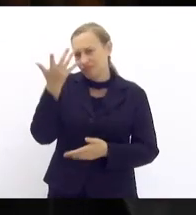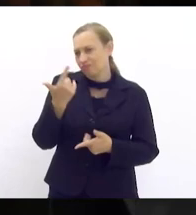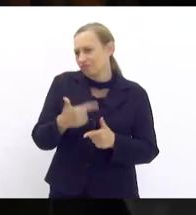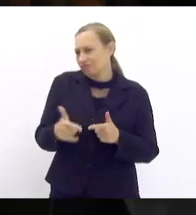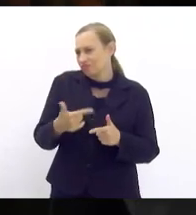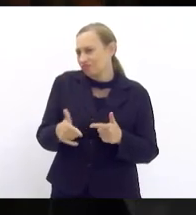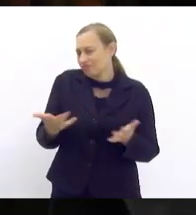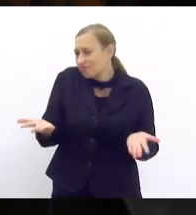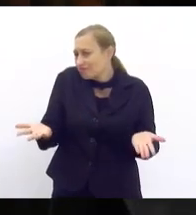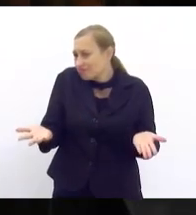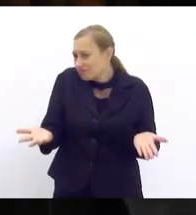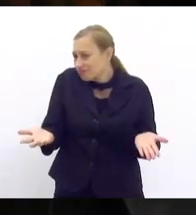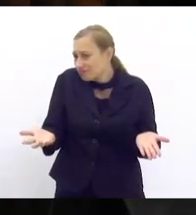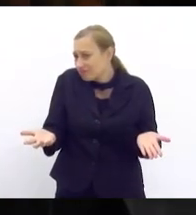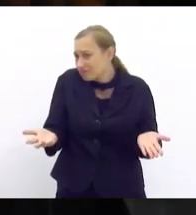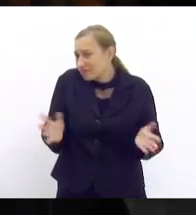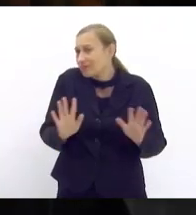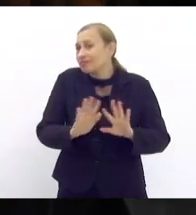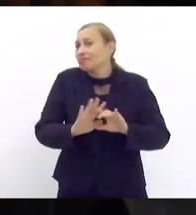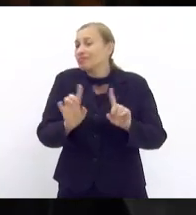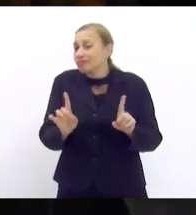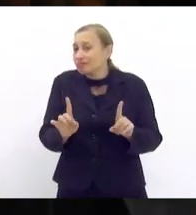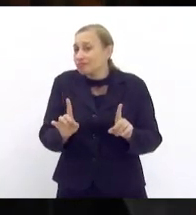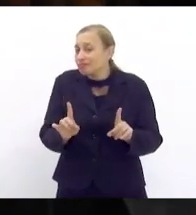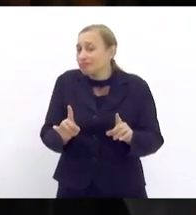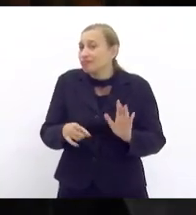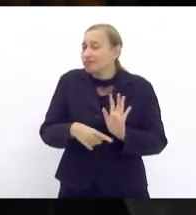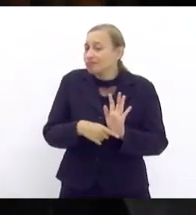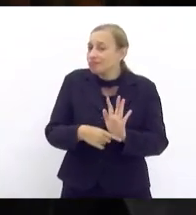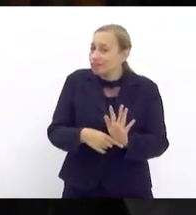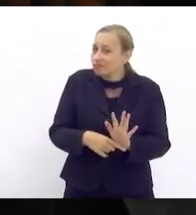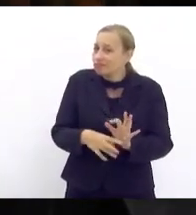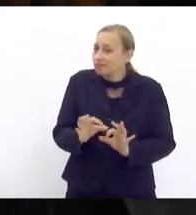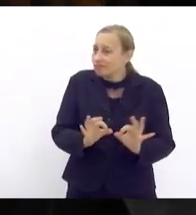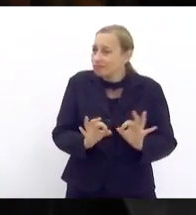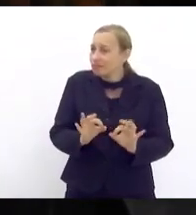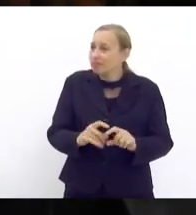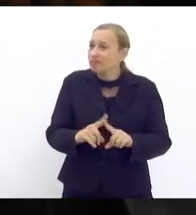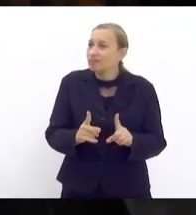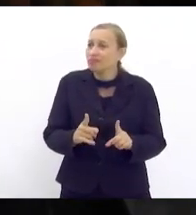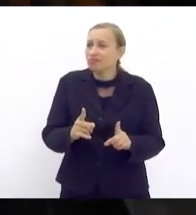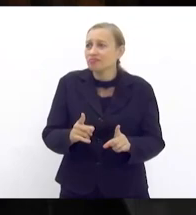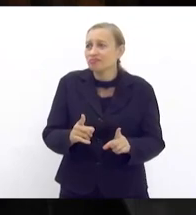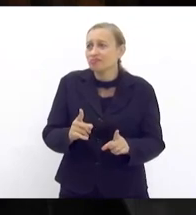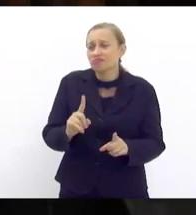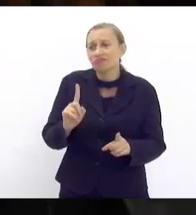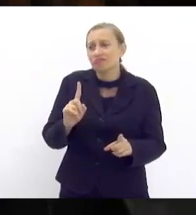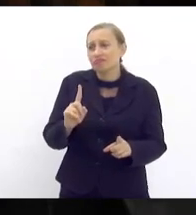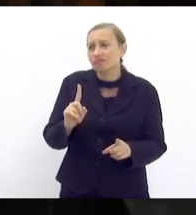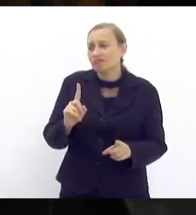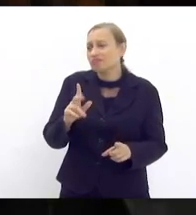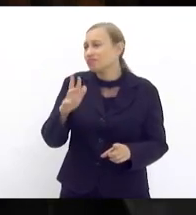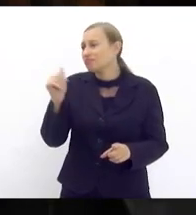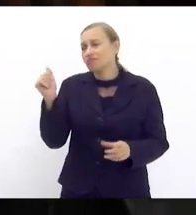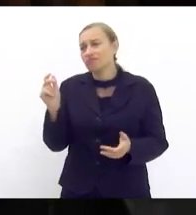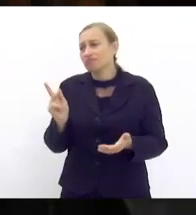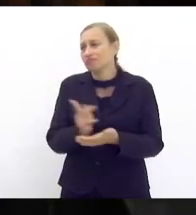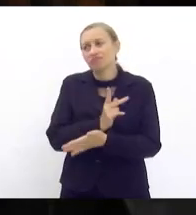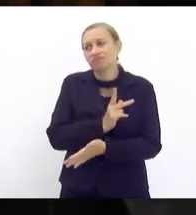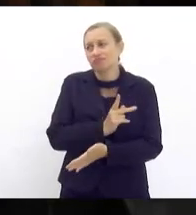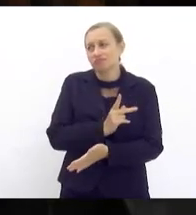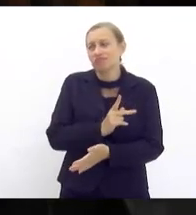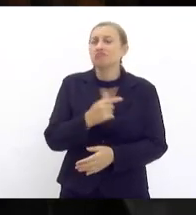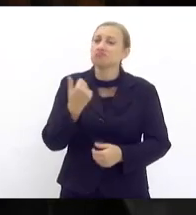né mas talvez ajudar a ser mapear agora isso é uma ilusão a gente precisa desenvolver